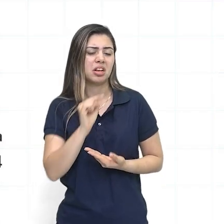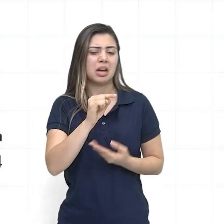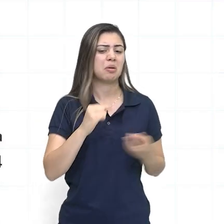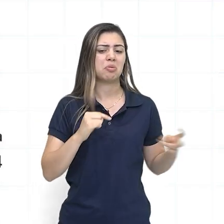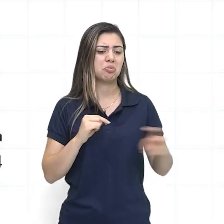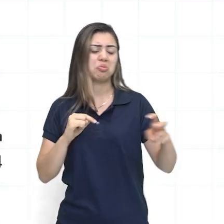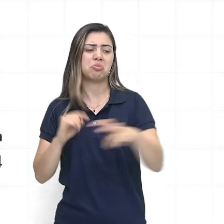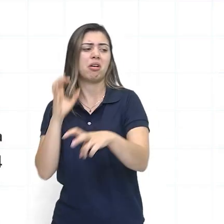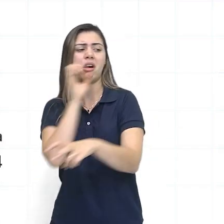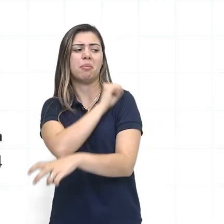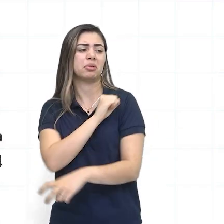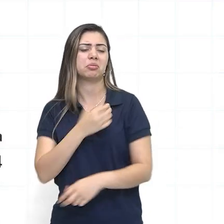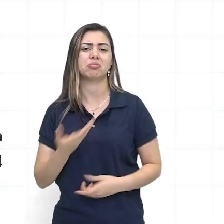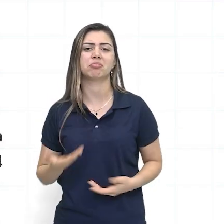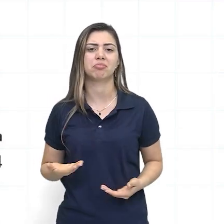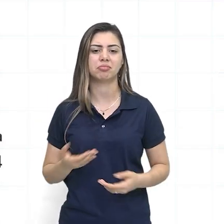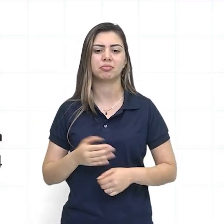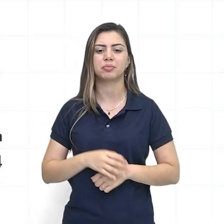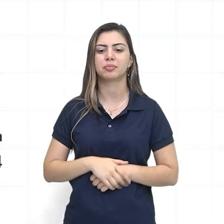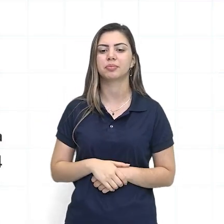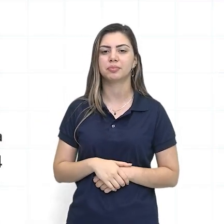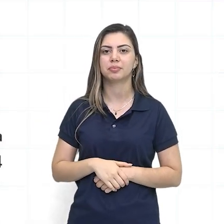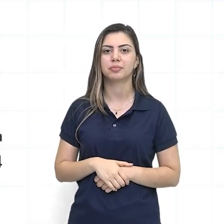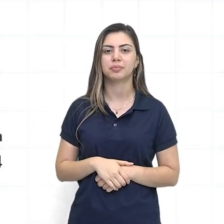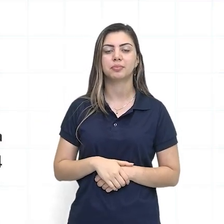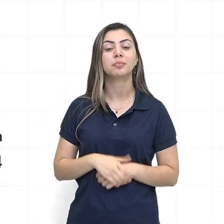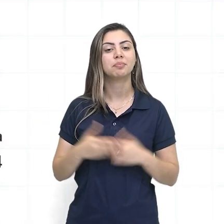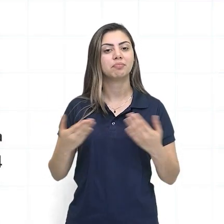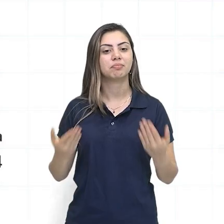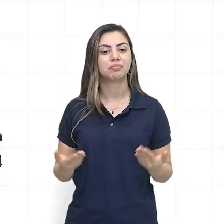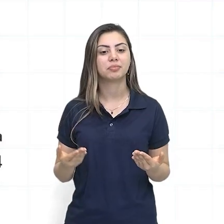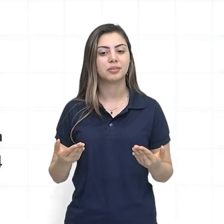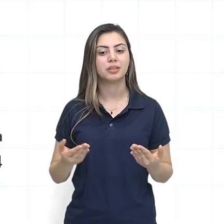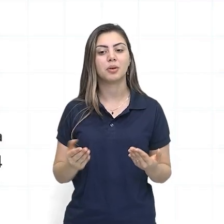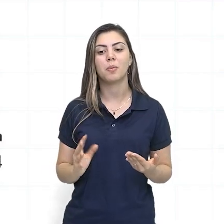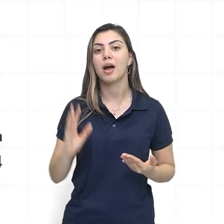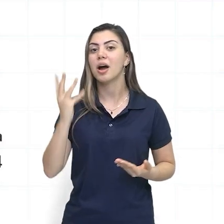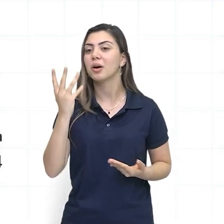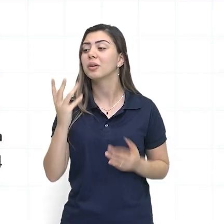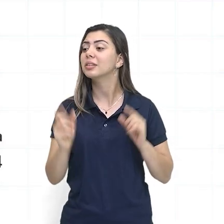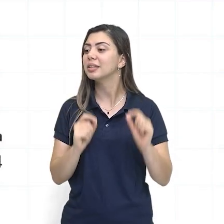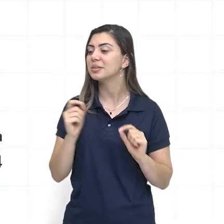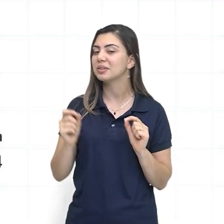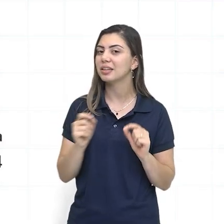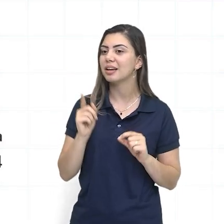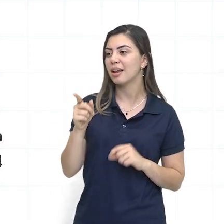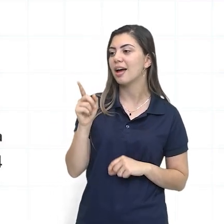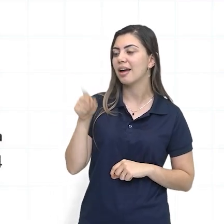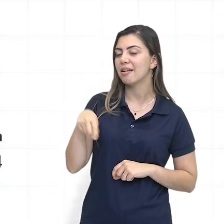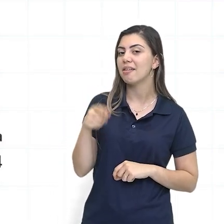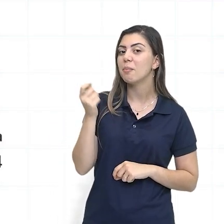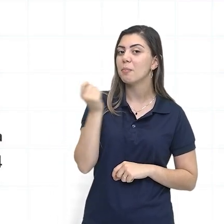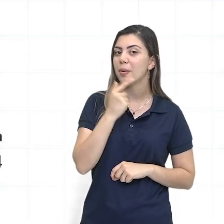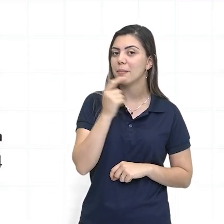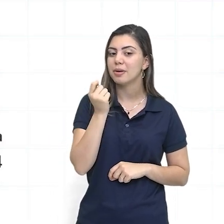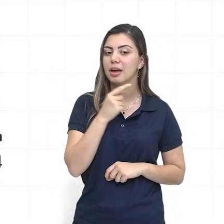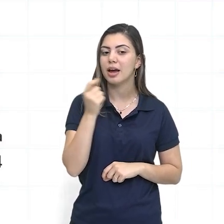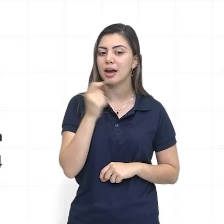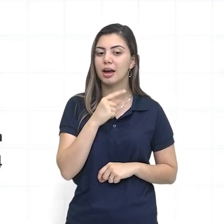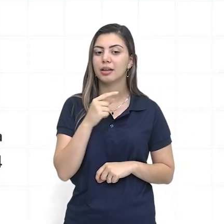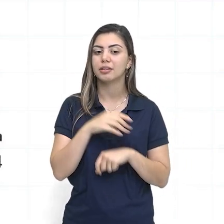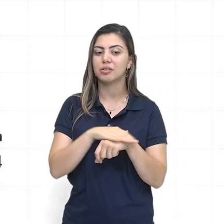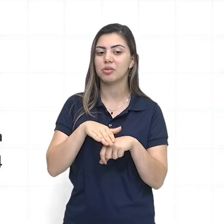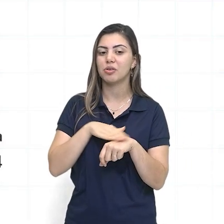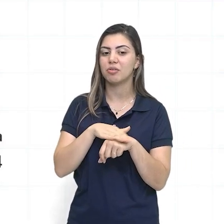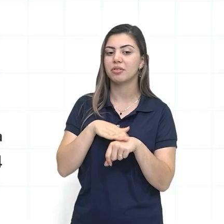bicho passou muito rápido. Então, o que acontece aqui nessa piada? Né, na conversa dessas